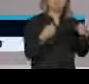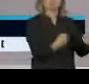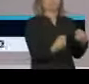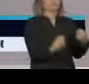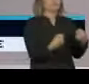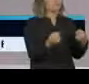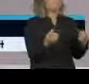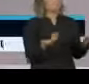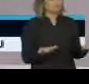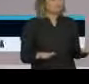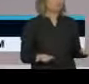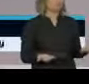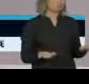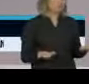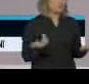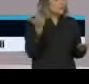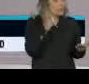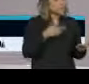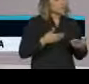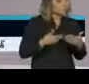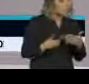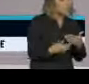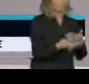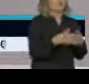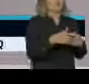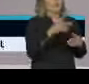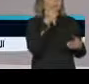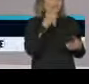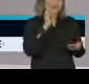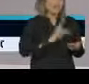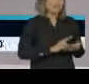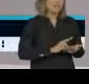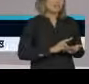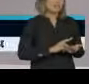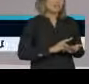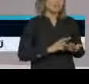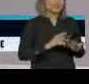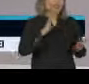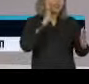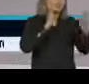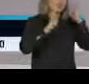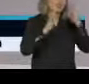tenha e saia dessa falsa dicotomia